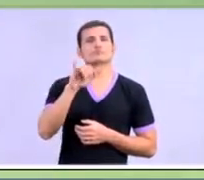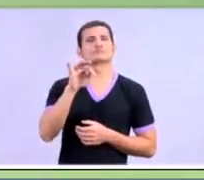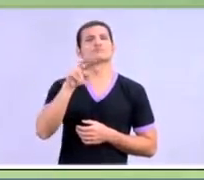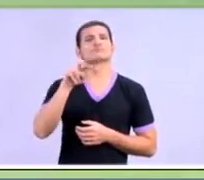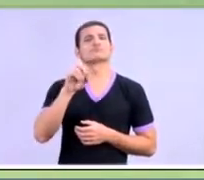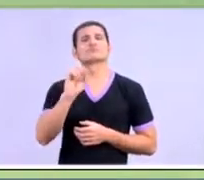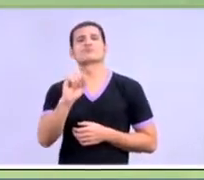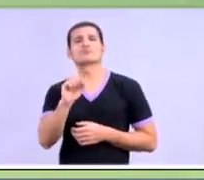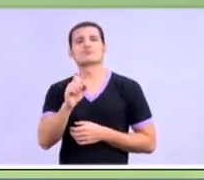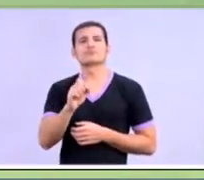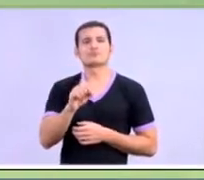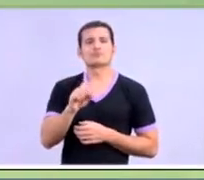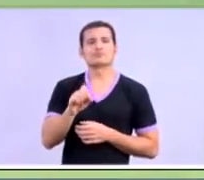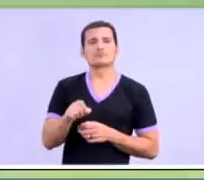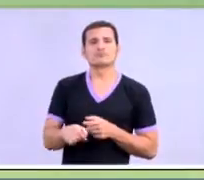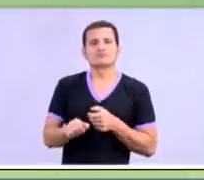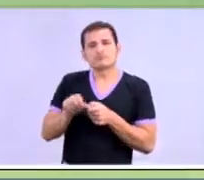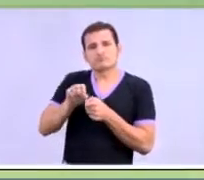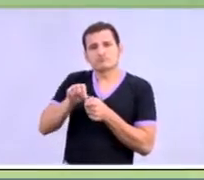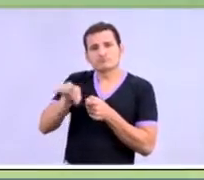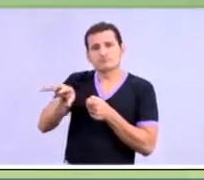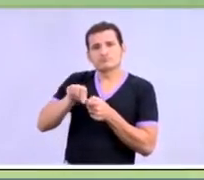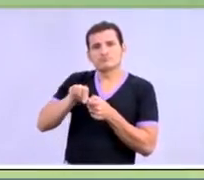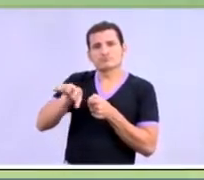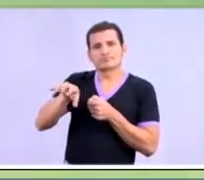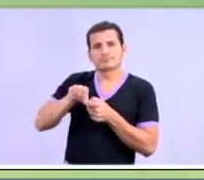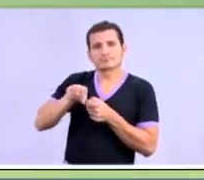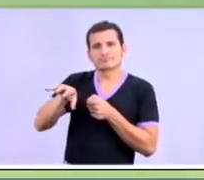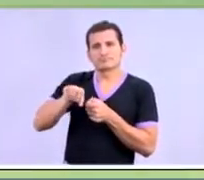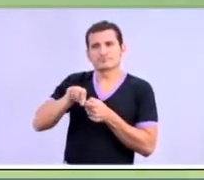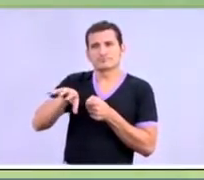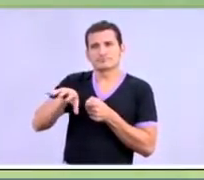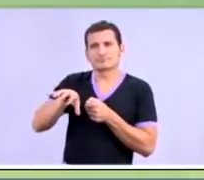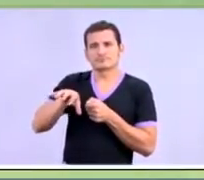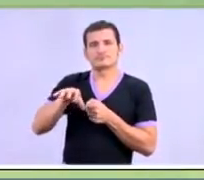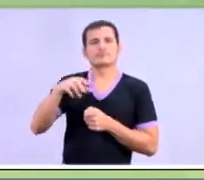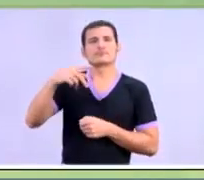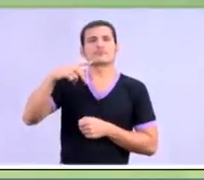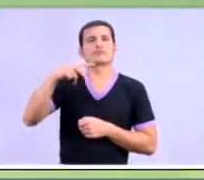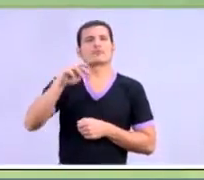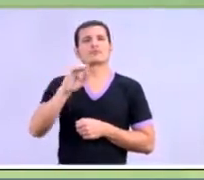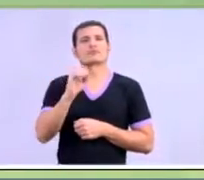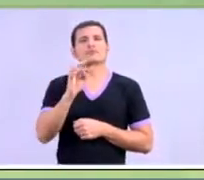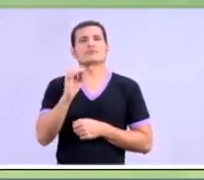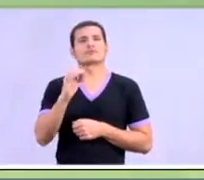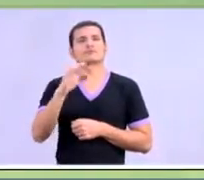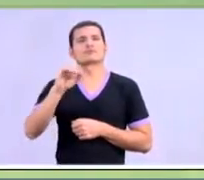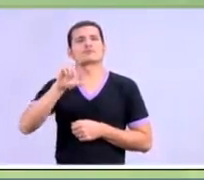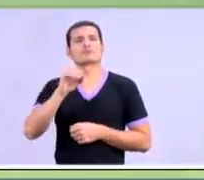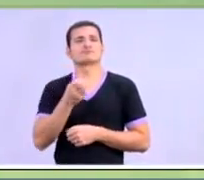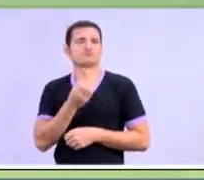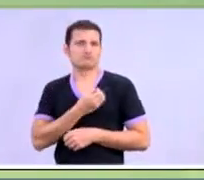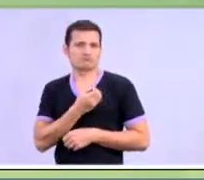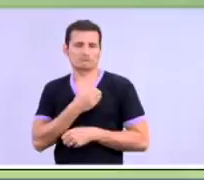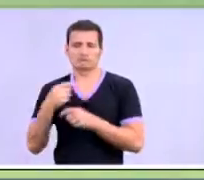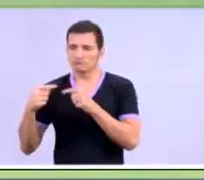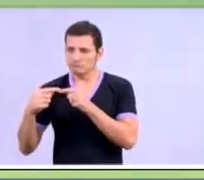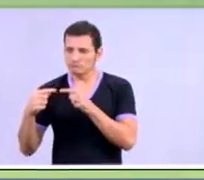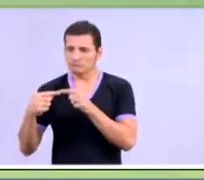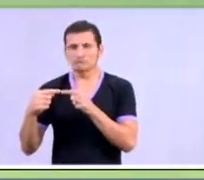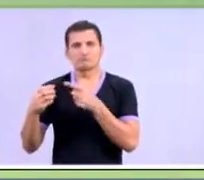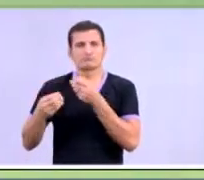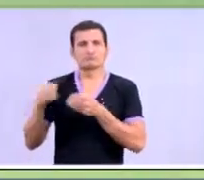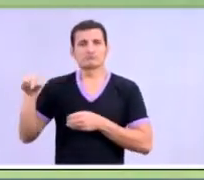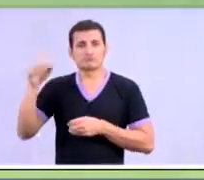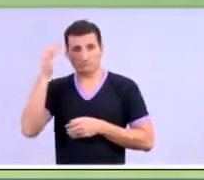lanterna. Qual protocolo você combinaria com seu colega para que ele entenda corretamente os 8 bits de